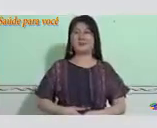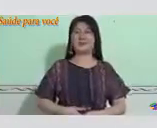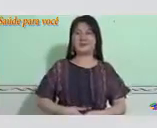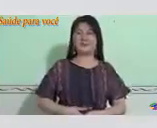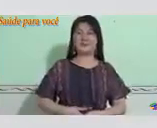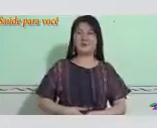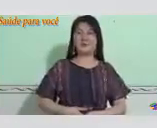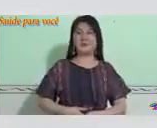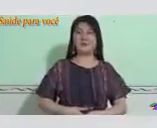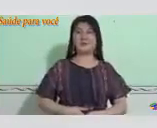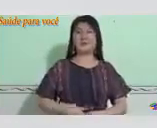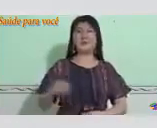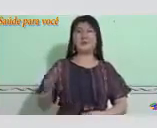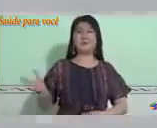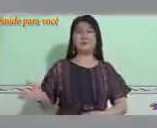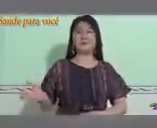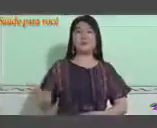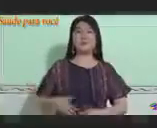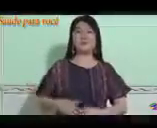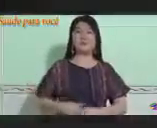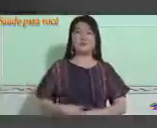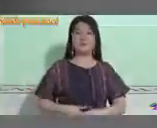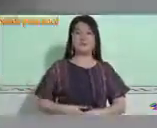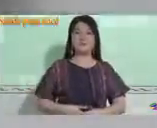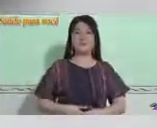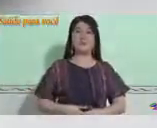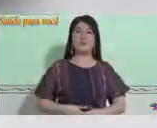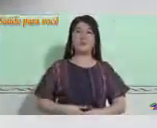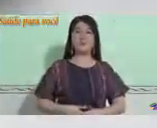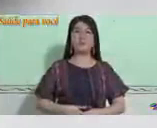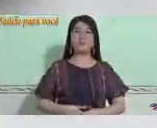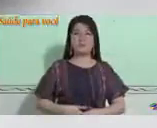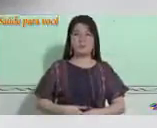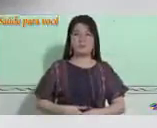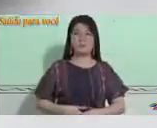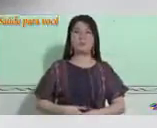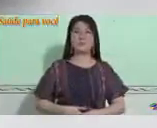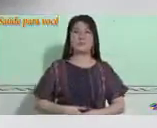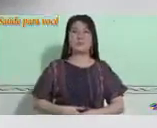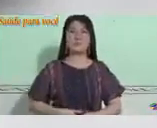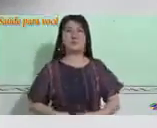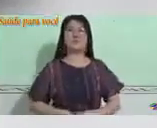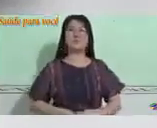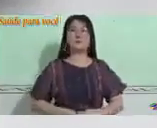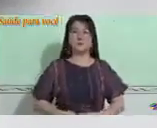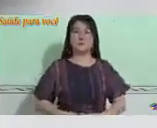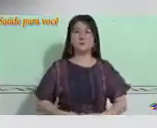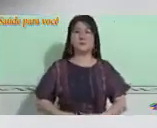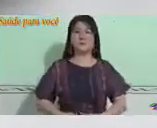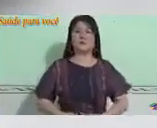Pode ainda participar de funções importantes na gestação, contribuindo para o desenvolvimento neuronal do bebê e